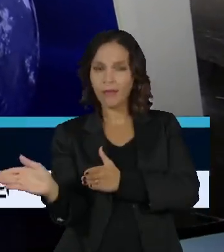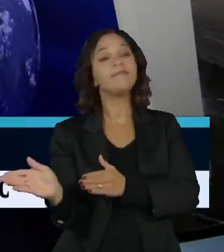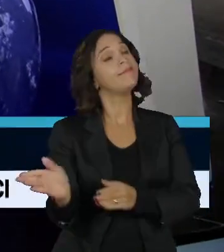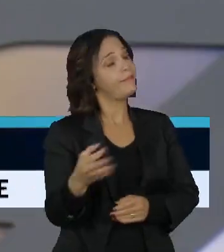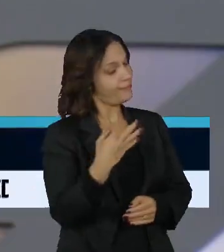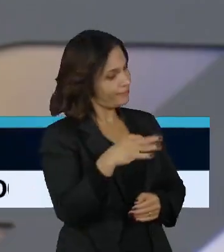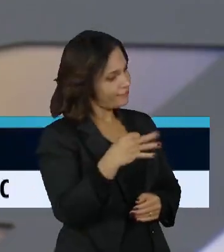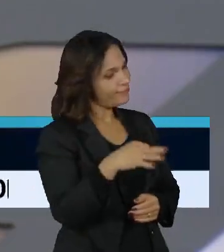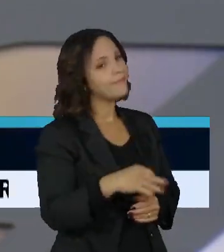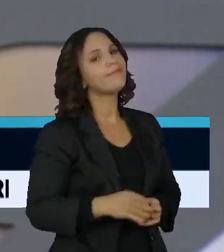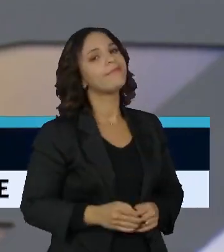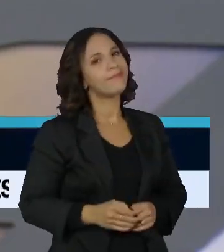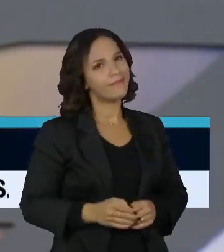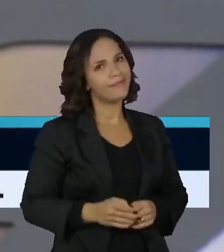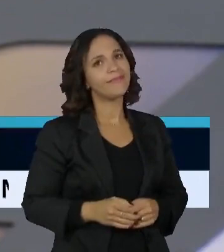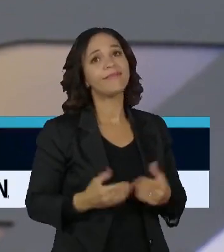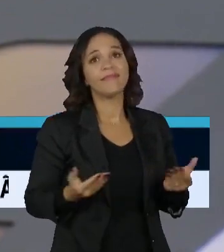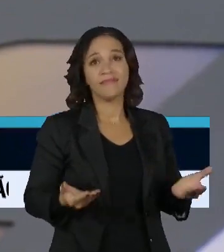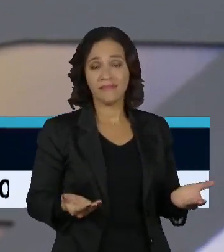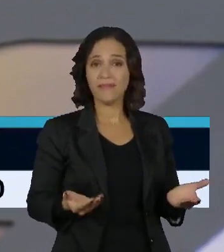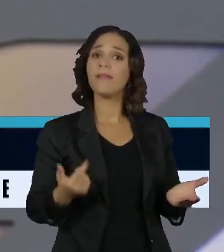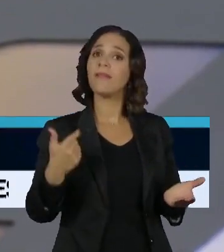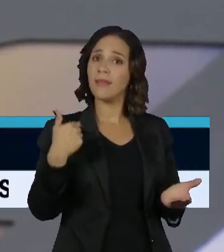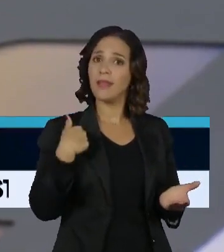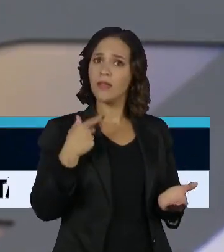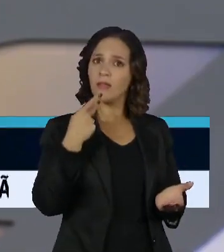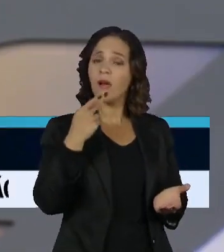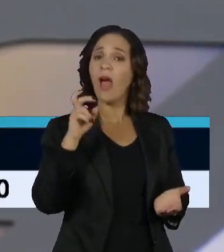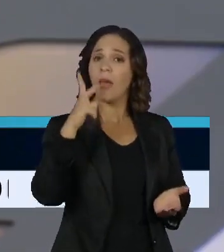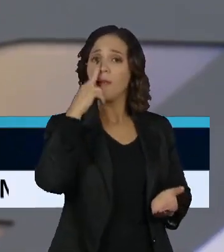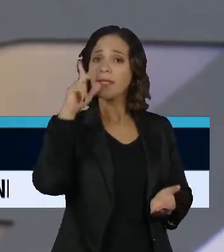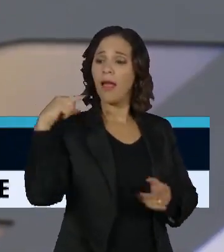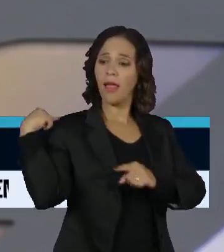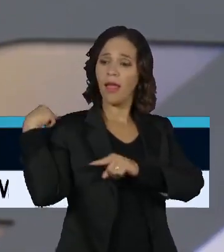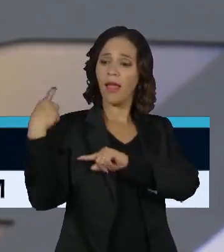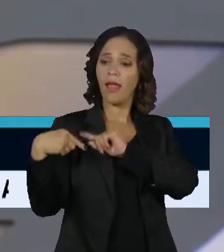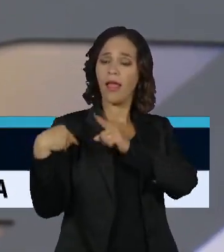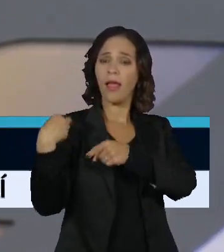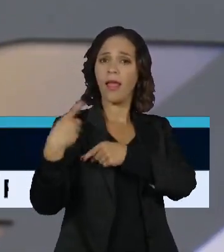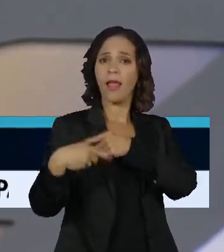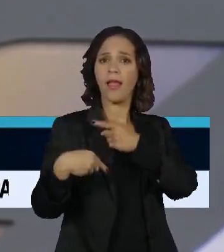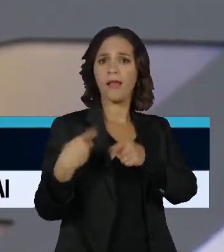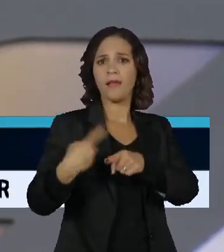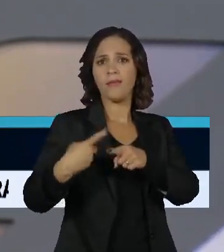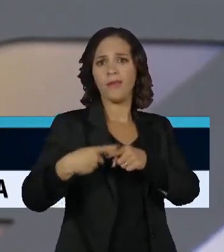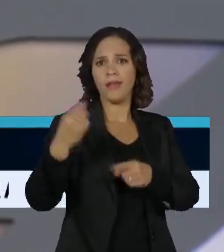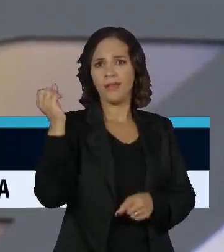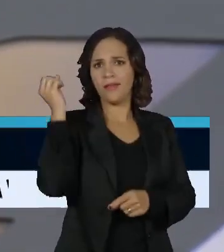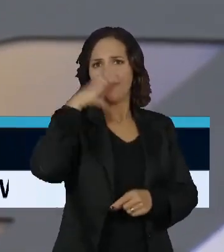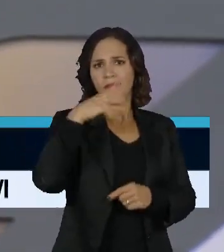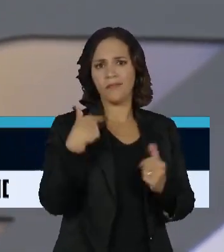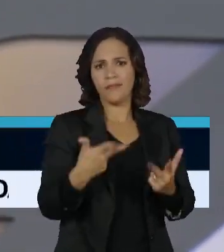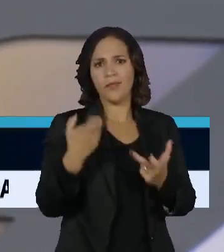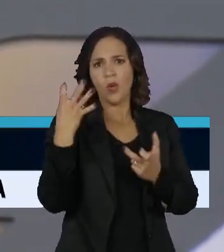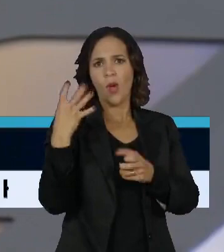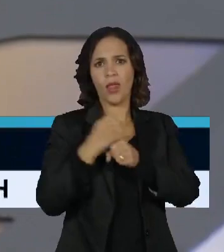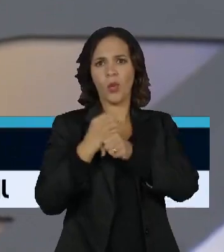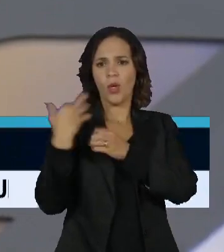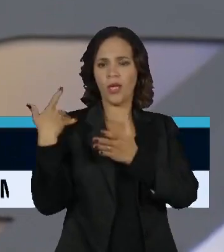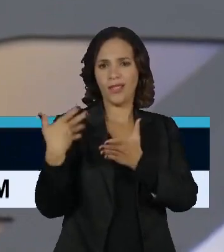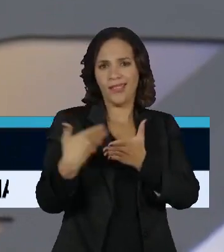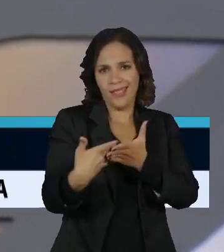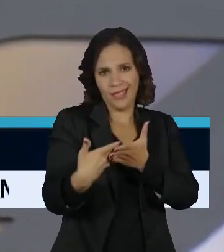Inclusive, eu digo que ainda é herança dessa prática espúria que nós observamos anteriormente, não